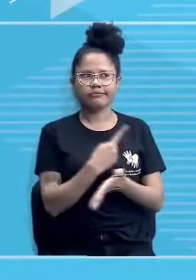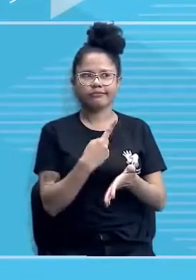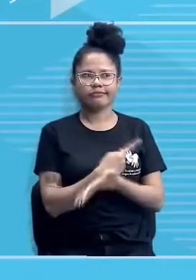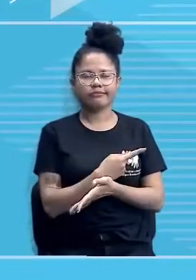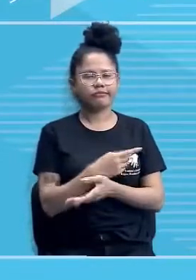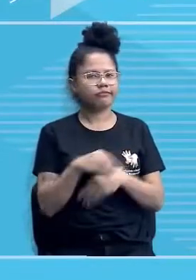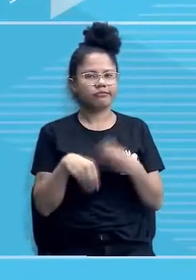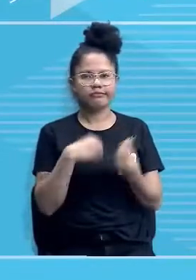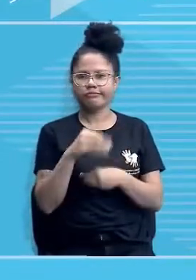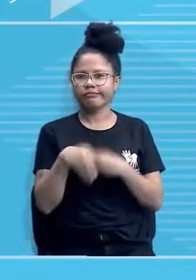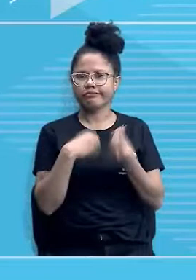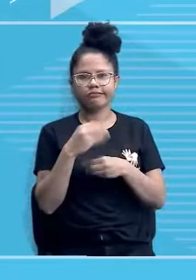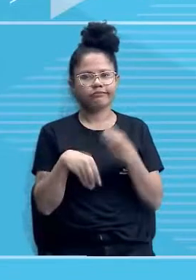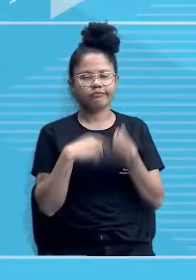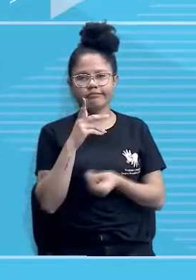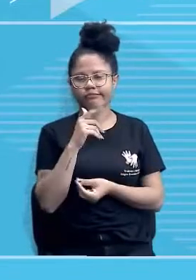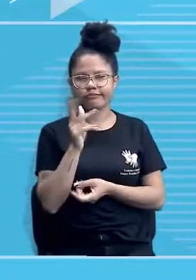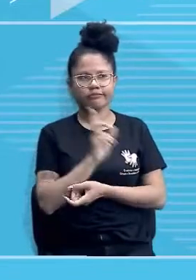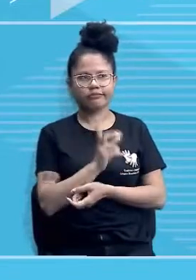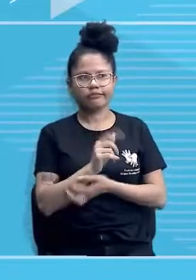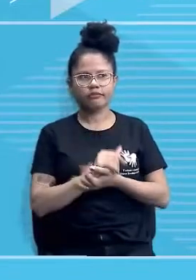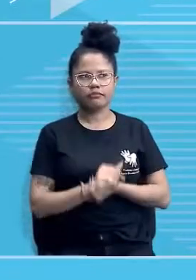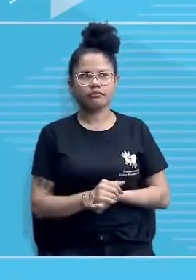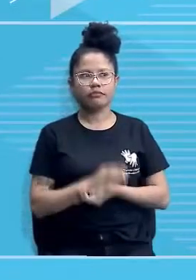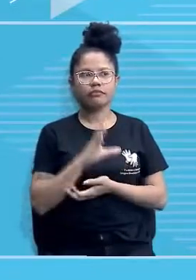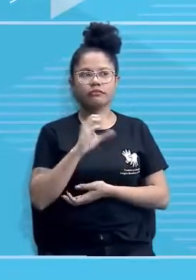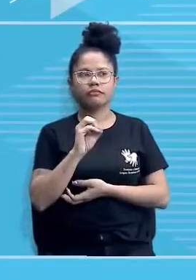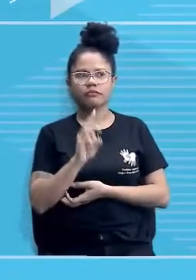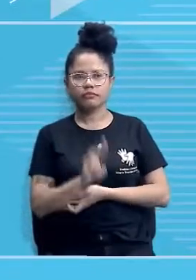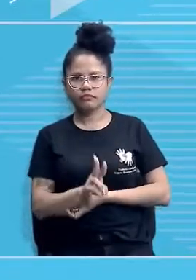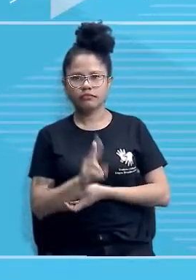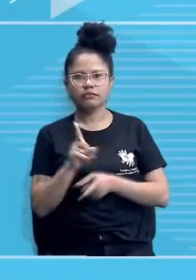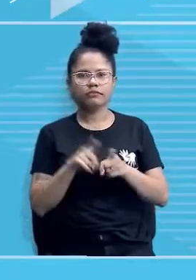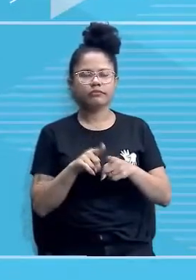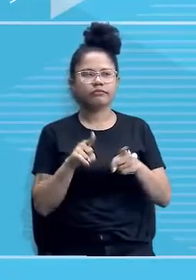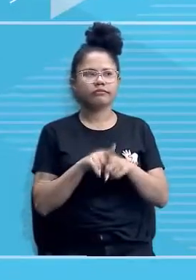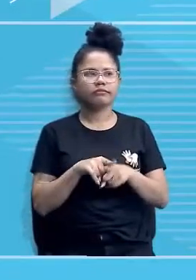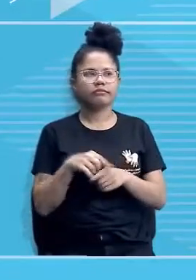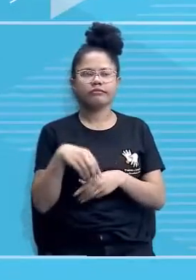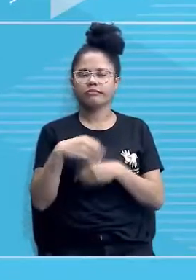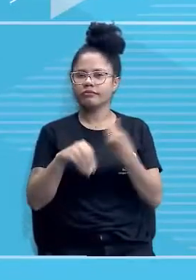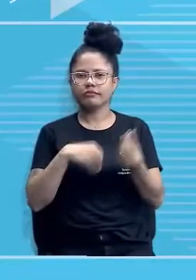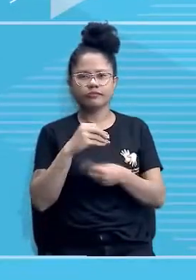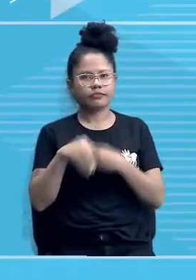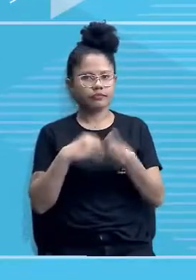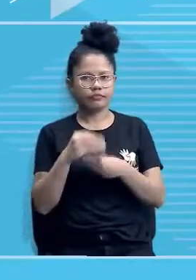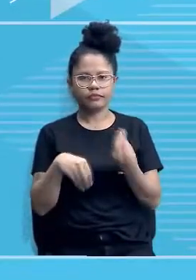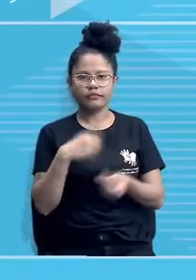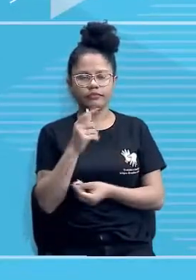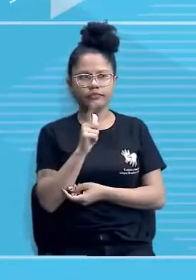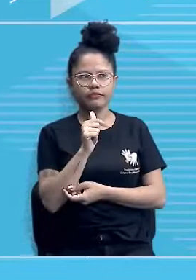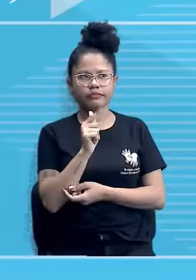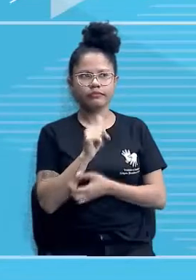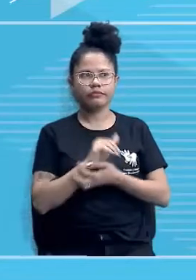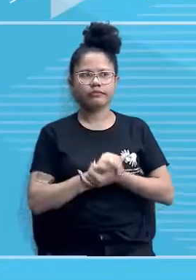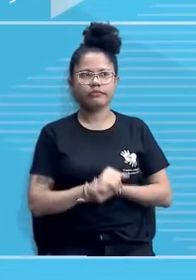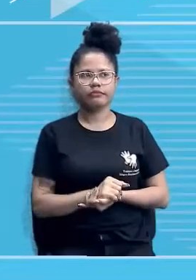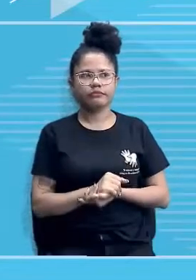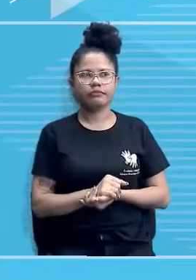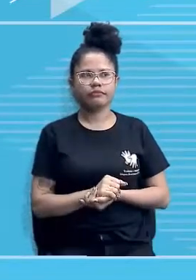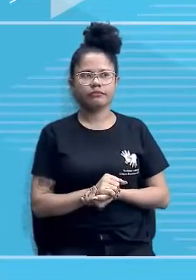com a água certo se o 2 também é uma molécula polar não se mistura com a água